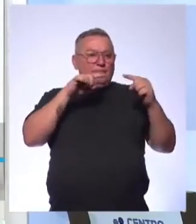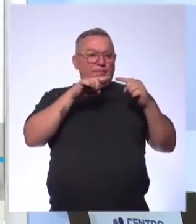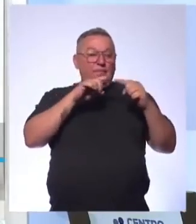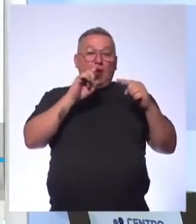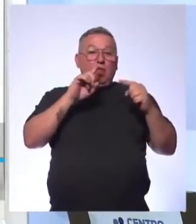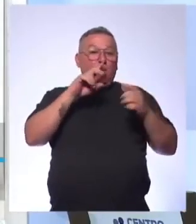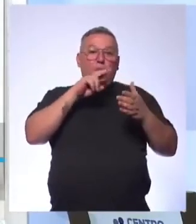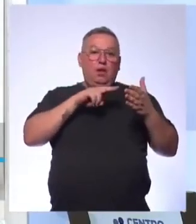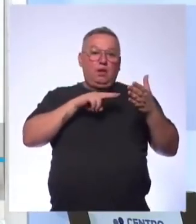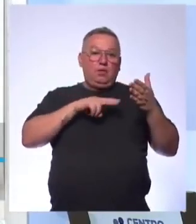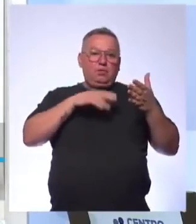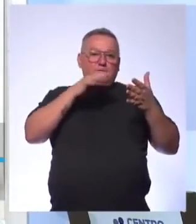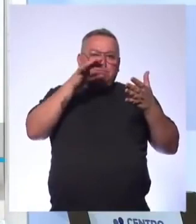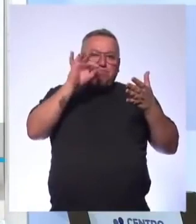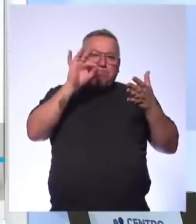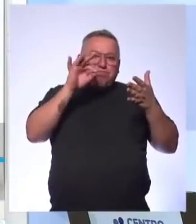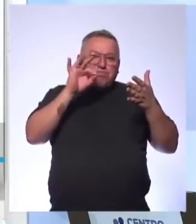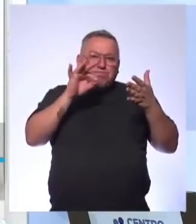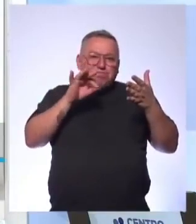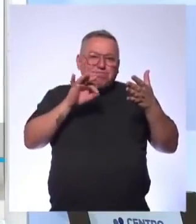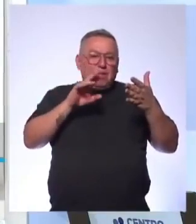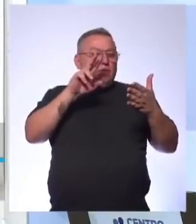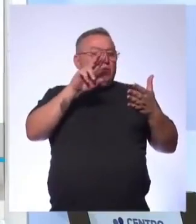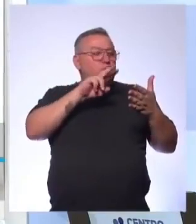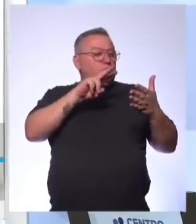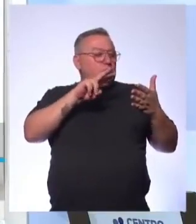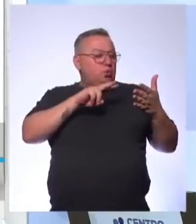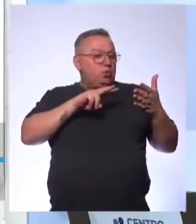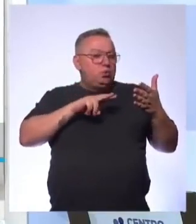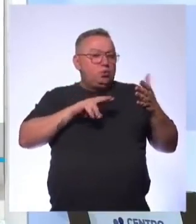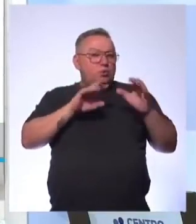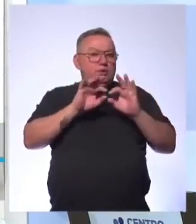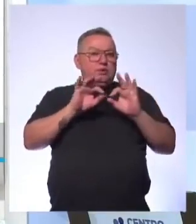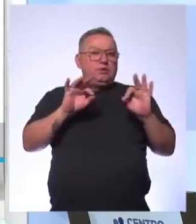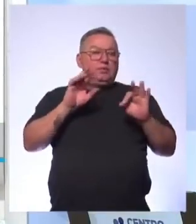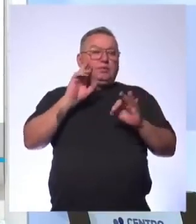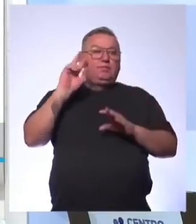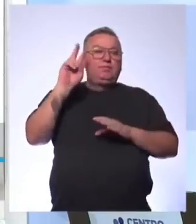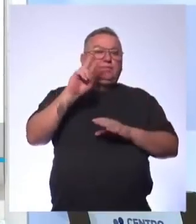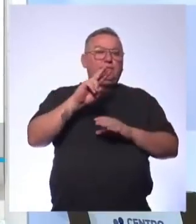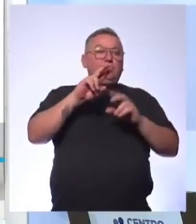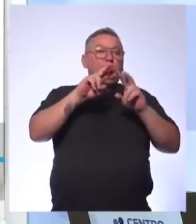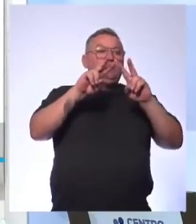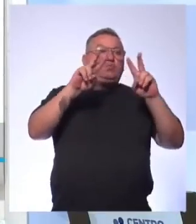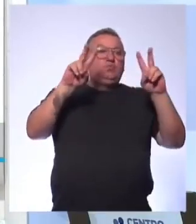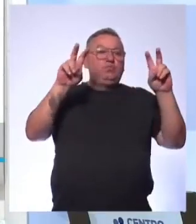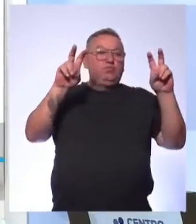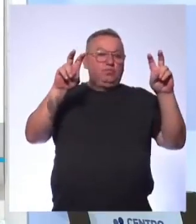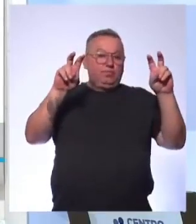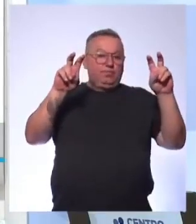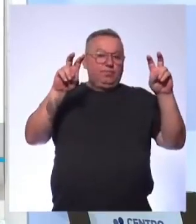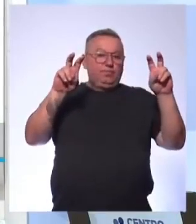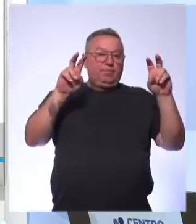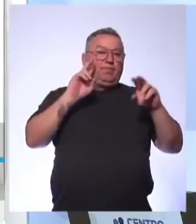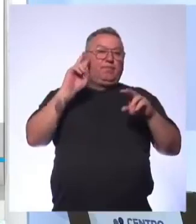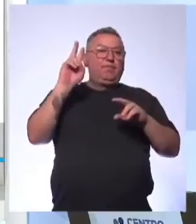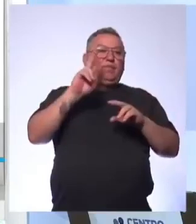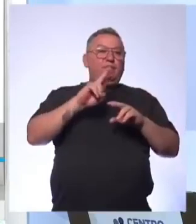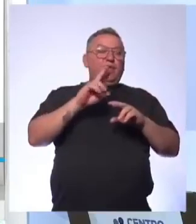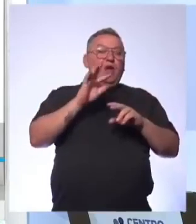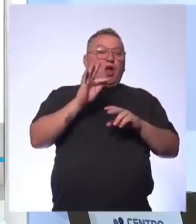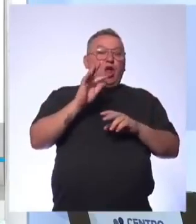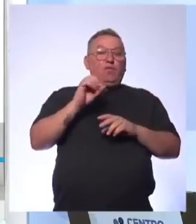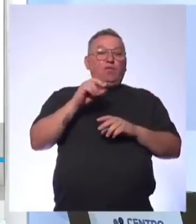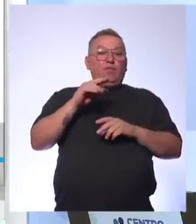a leitura detalhada, é a leitura superficial, que é o skimming. Você vai olhar o título, vai olhar a fonte